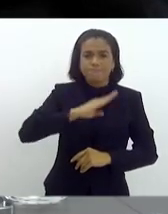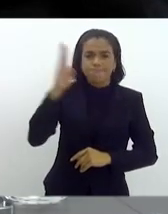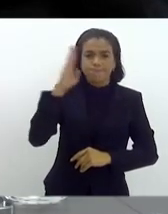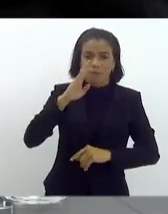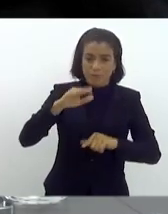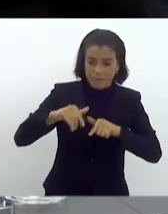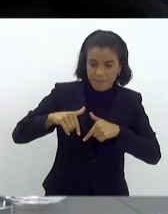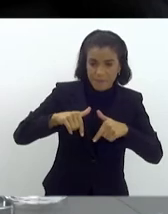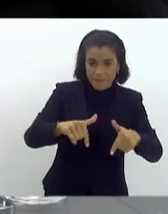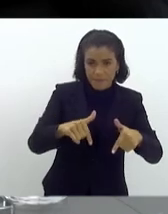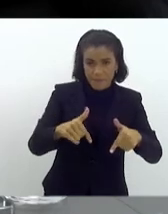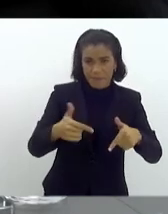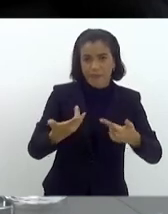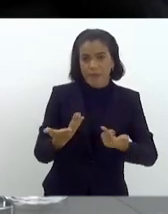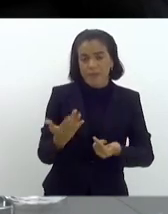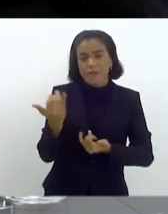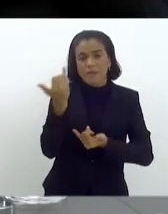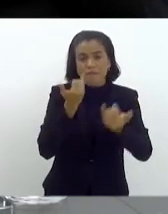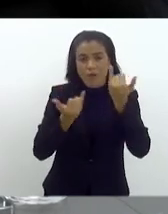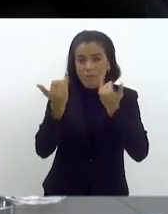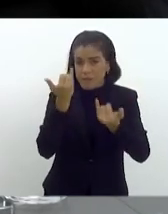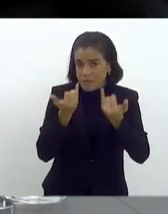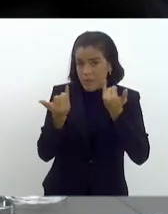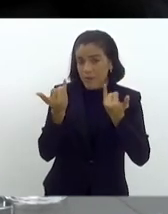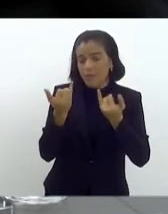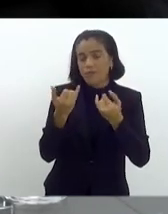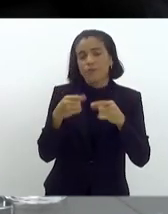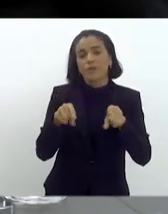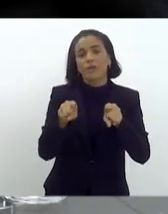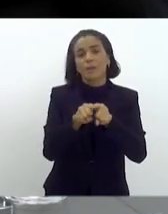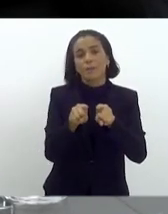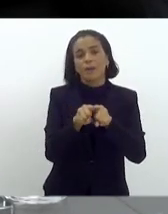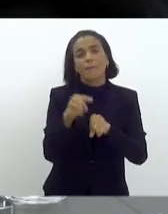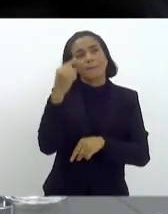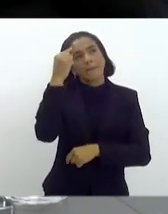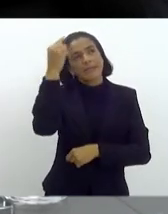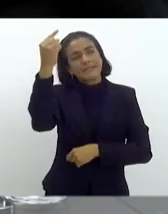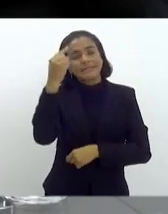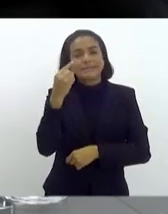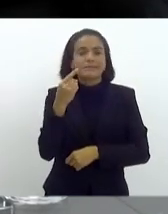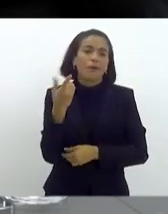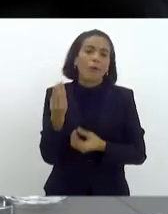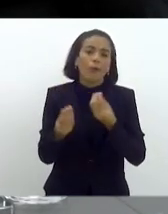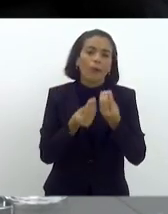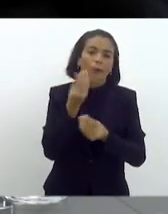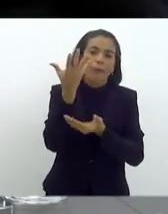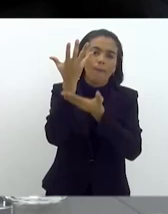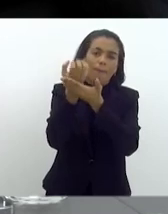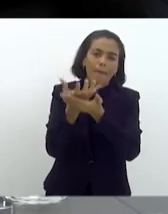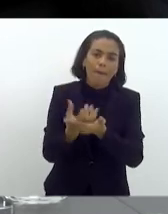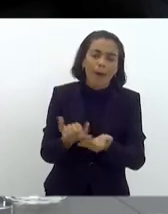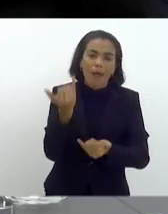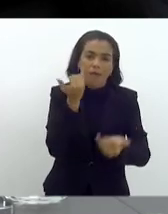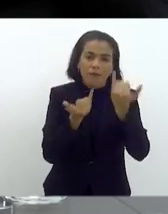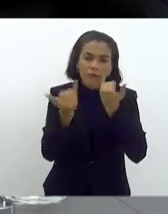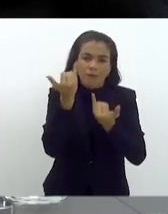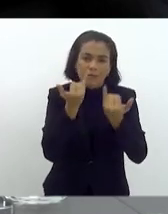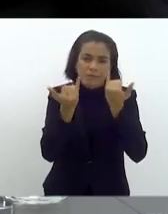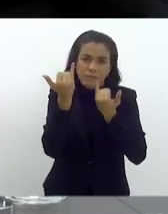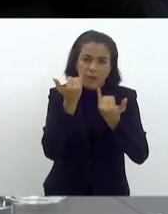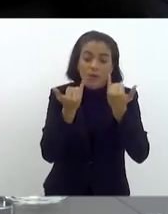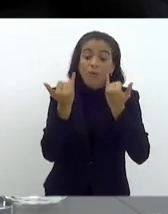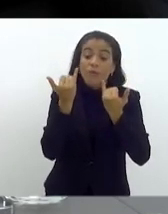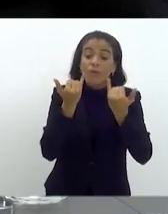desse desses dessas informações até mesmo quando a gente pensa no próprio fluxo de dados eu preciso para uma investigação